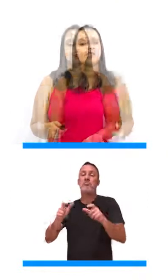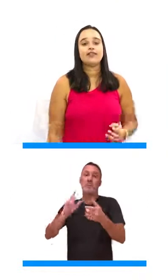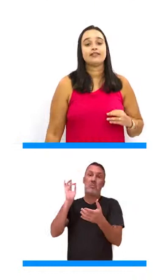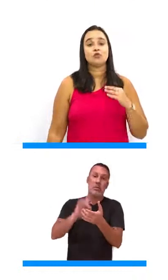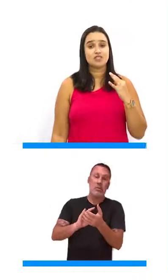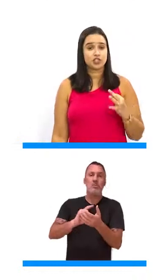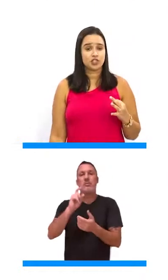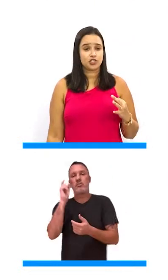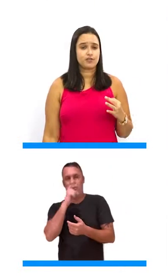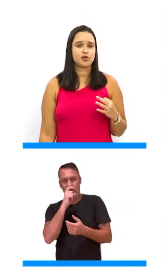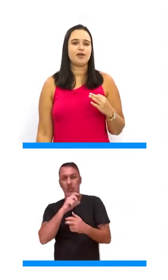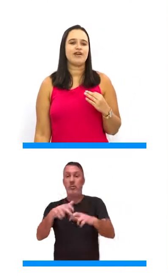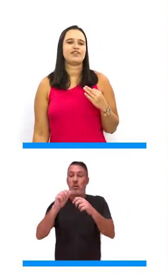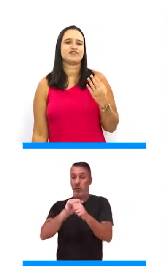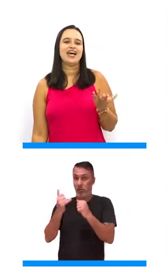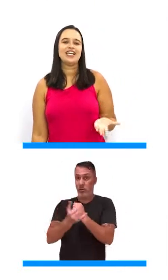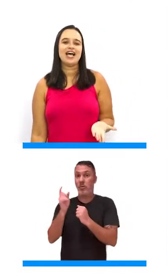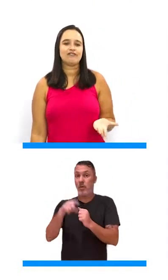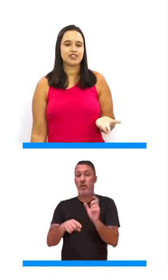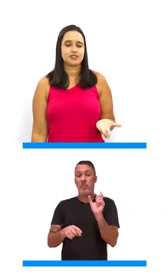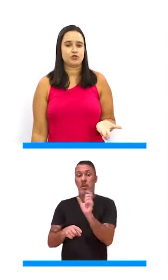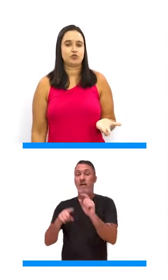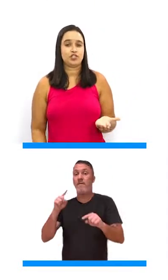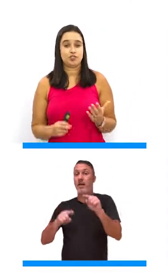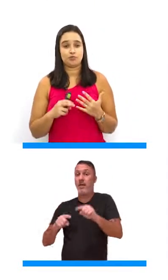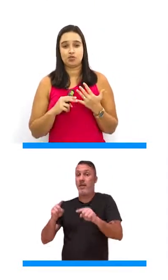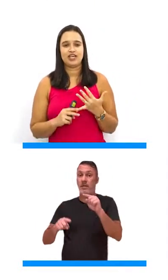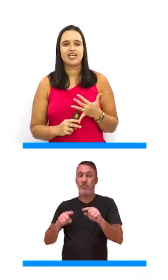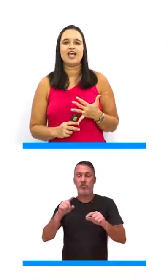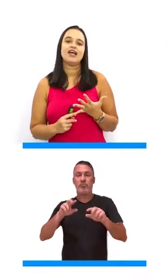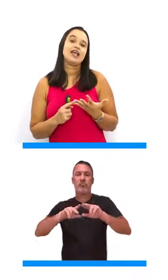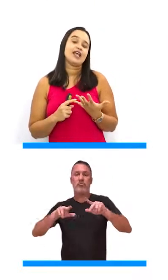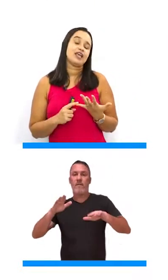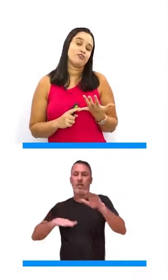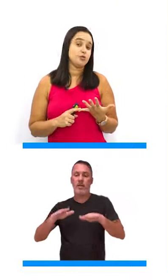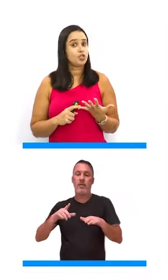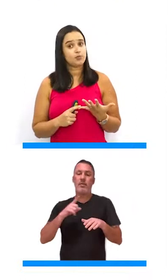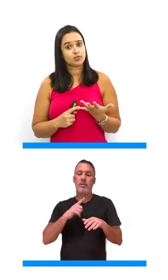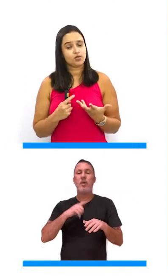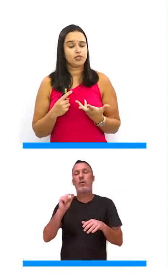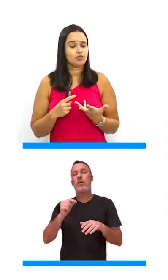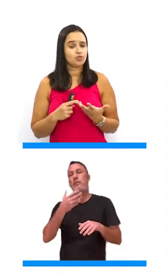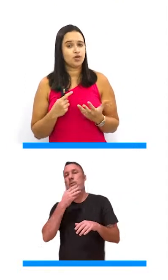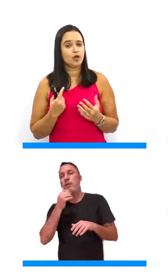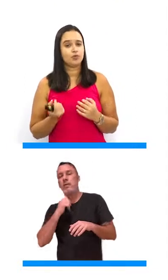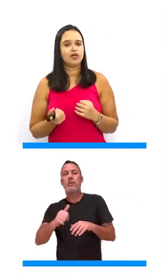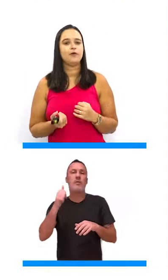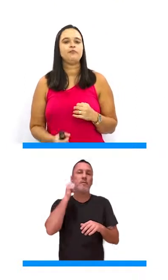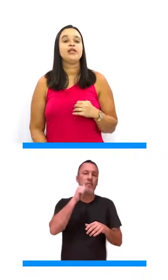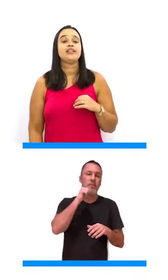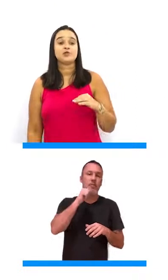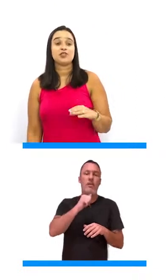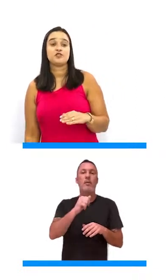real. Então, os adjetivos são palavras variáveis, ou seja, pode variar em feminino, masculino, singular ou